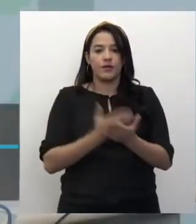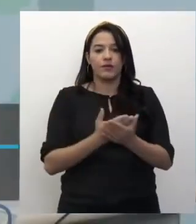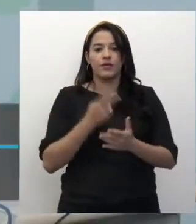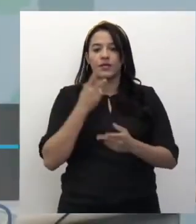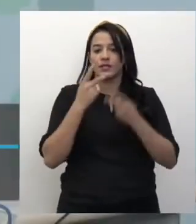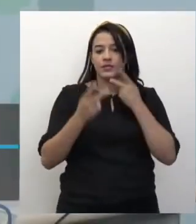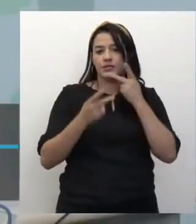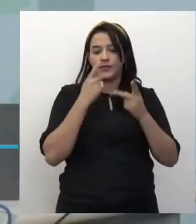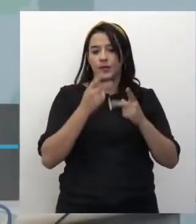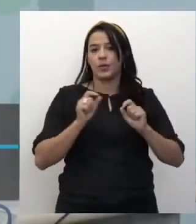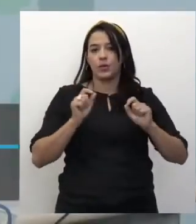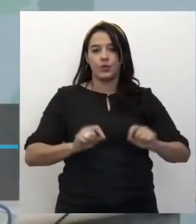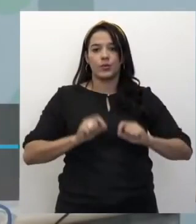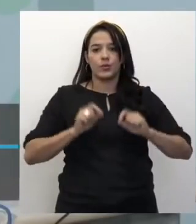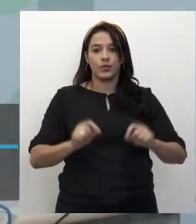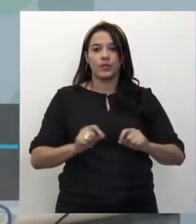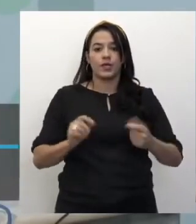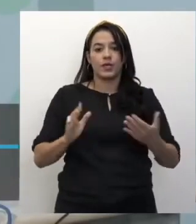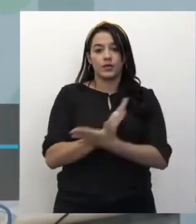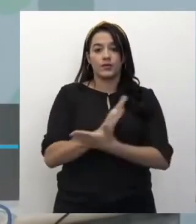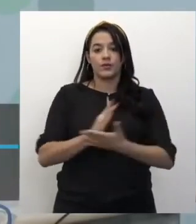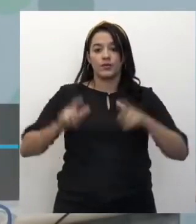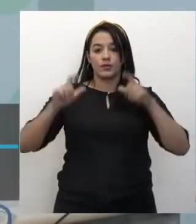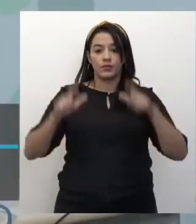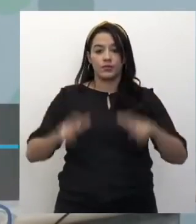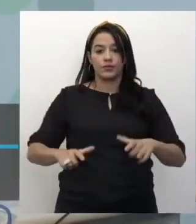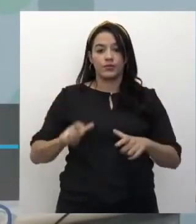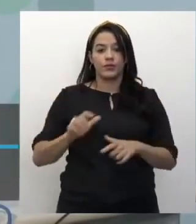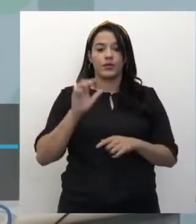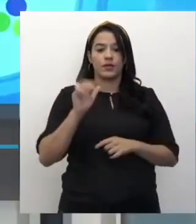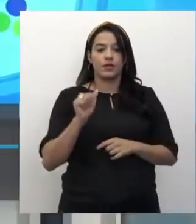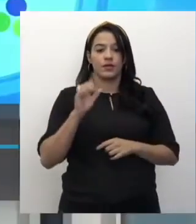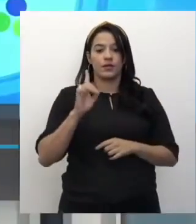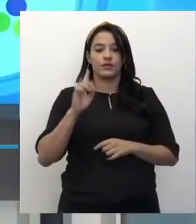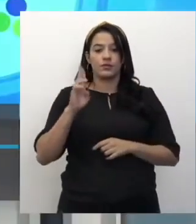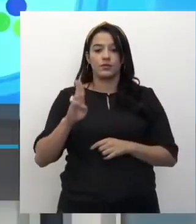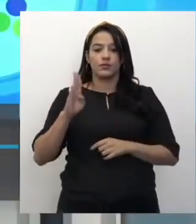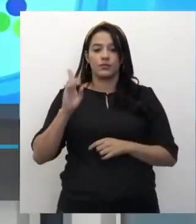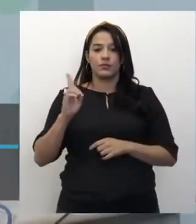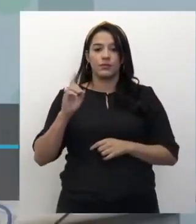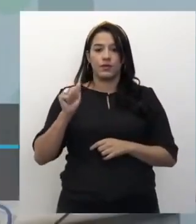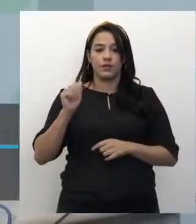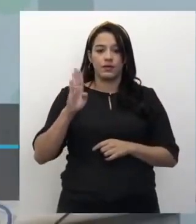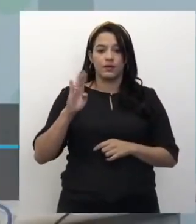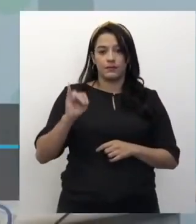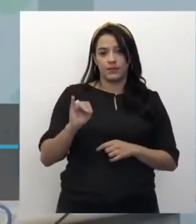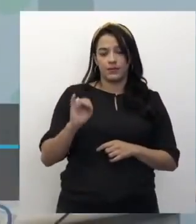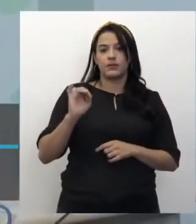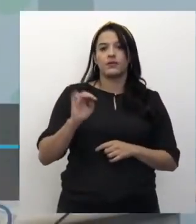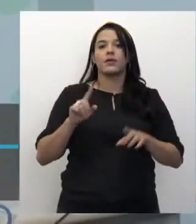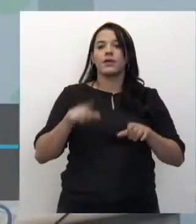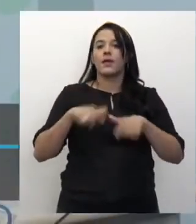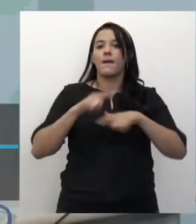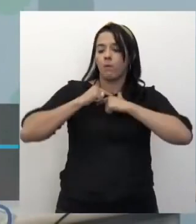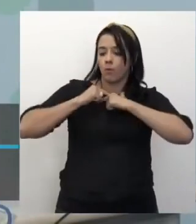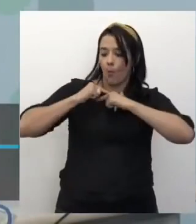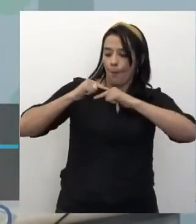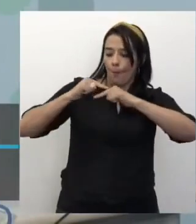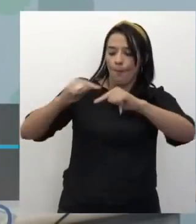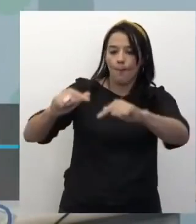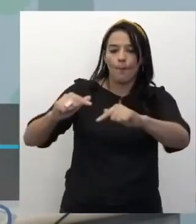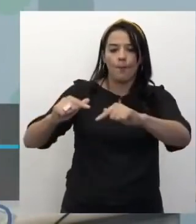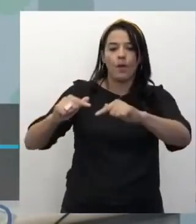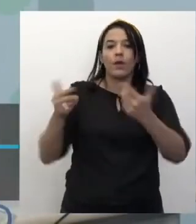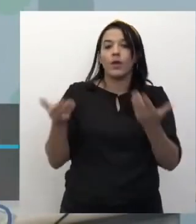pegar até, por exemplo, Abu Dhabi, que você pega uns anos atrás, que era um deserto, e hoje tem uma coisa que você não vê, é